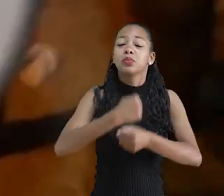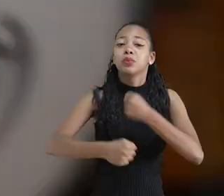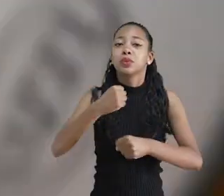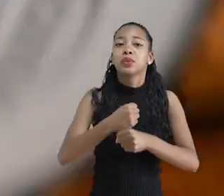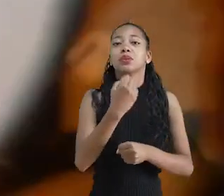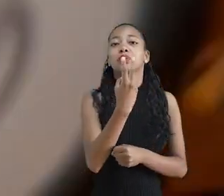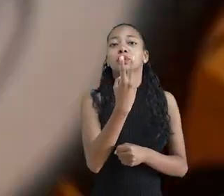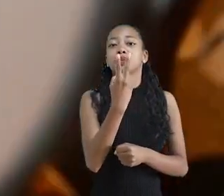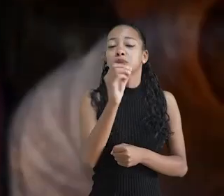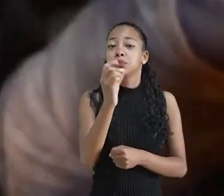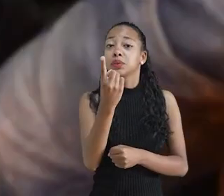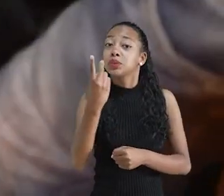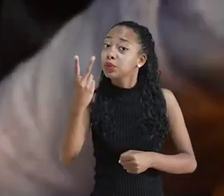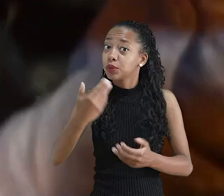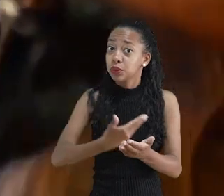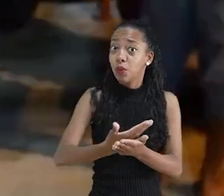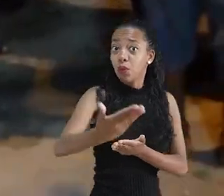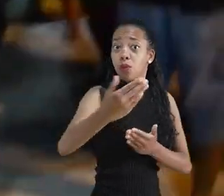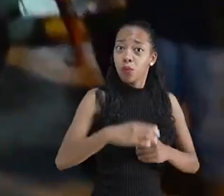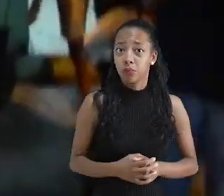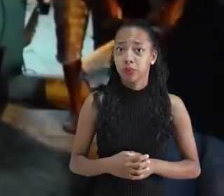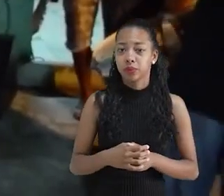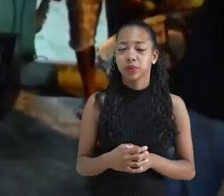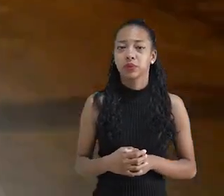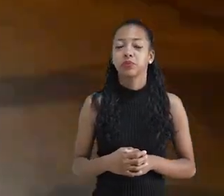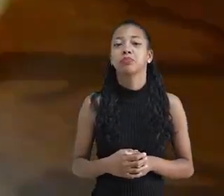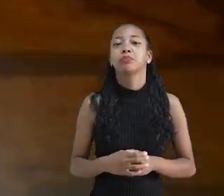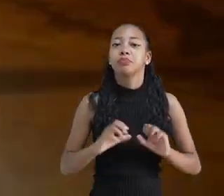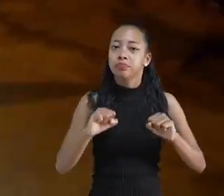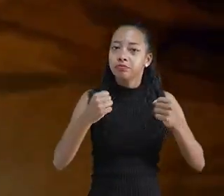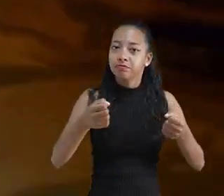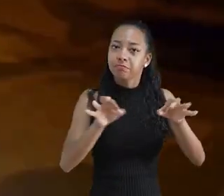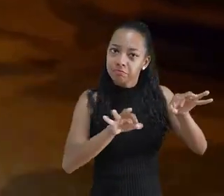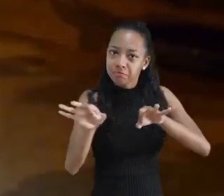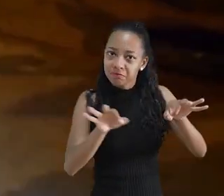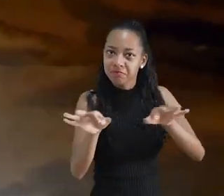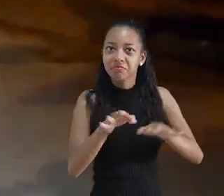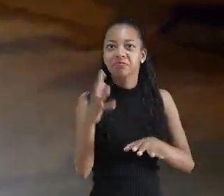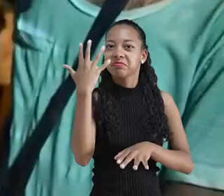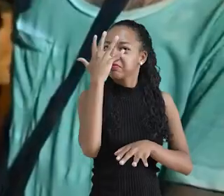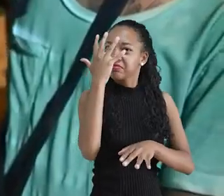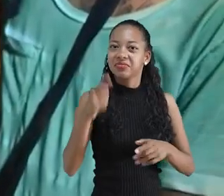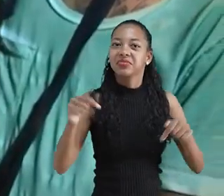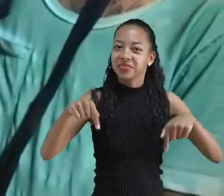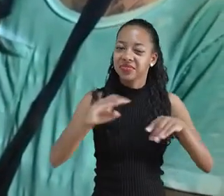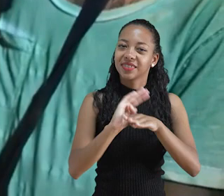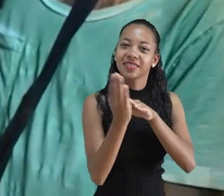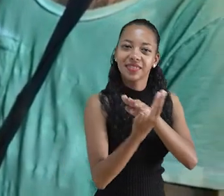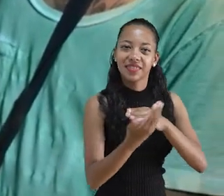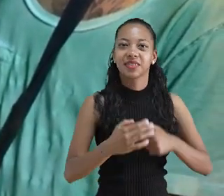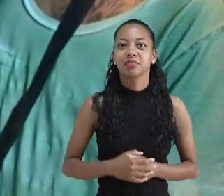29 de dezembro de 2012 devido a necessidade de expansão das ações do Grêmio social quem é quem na Folia esse ano é uma grande